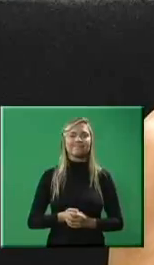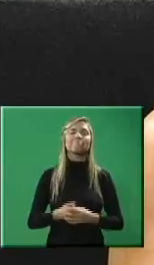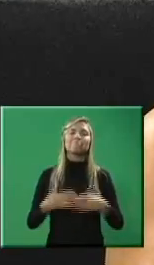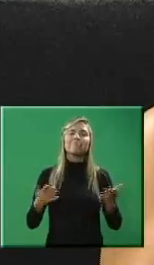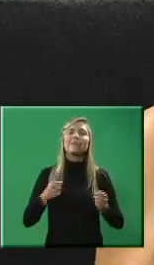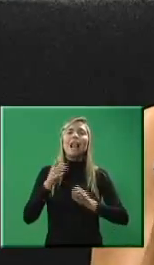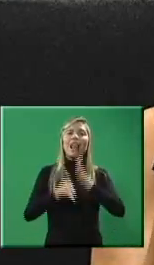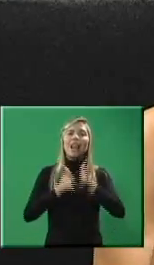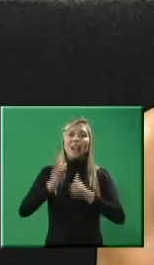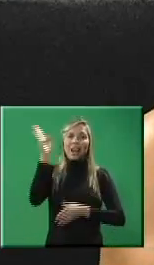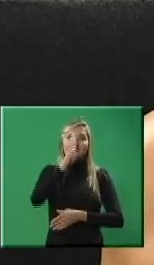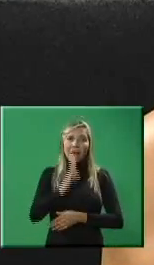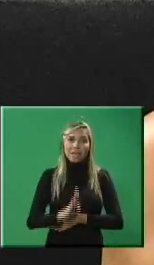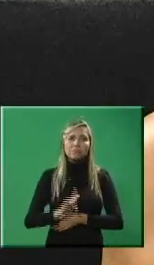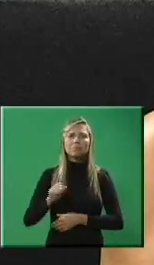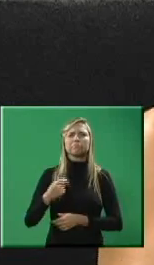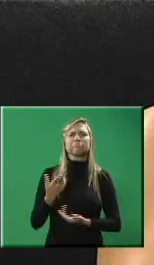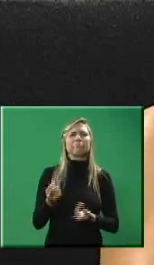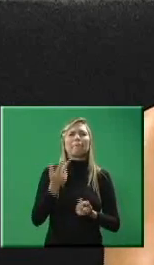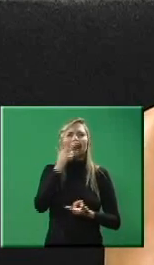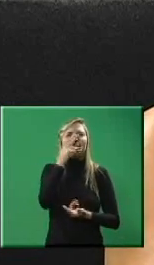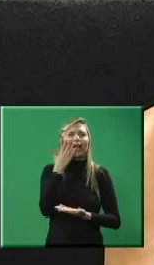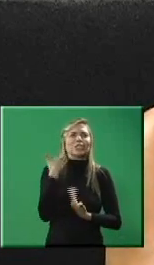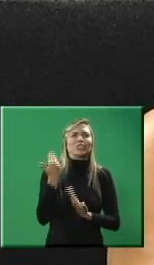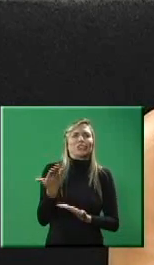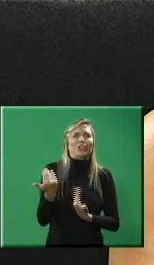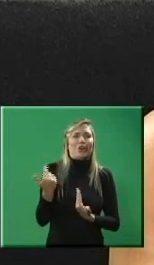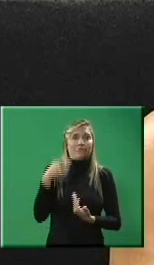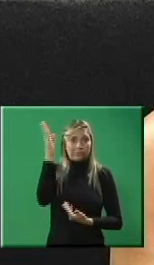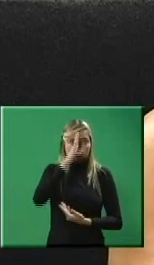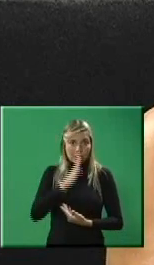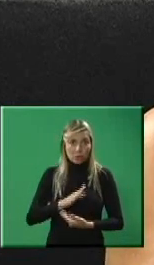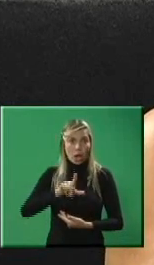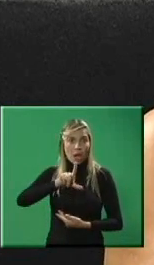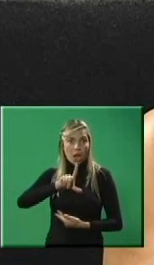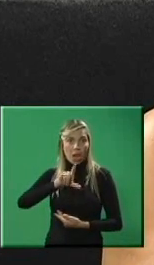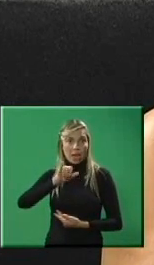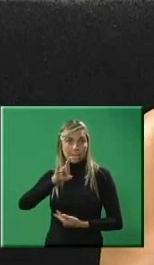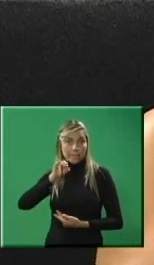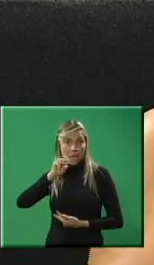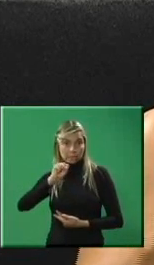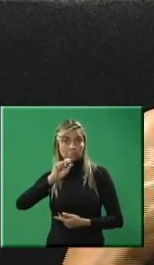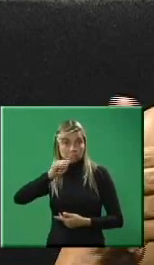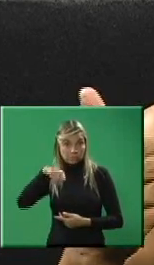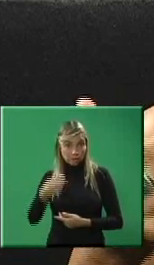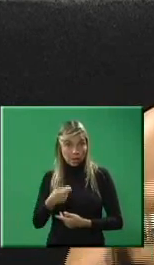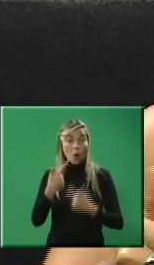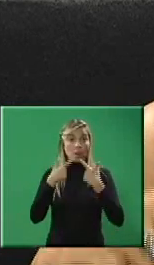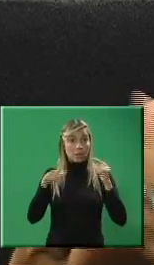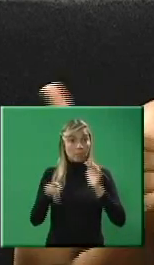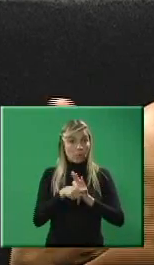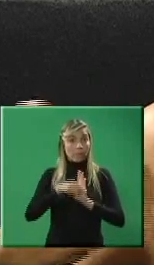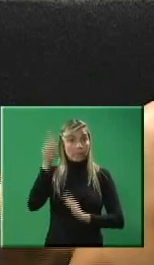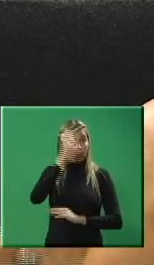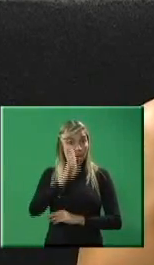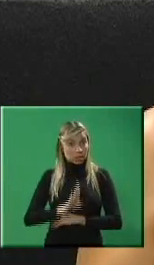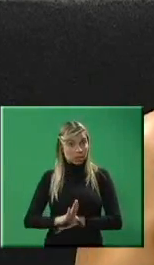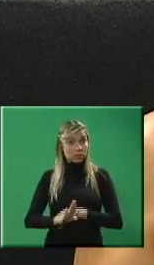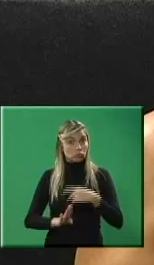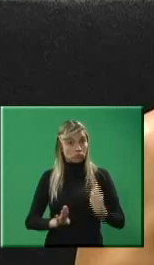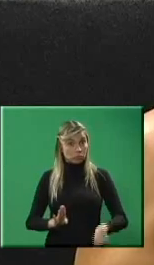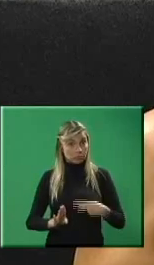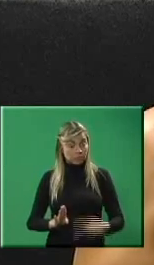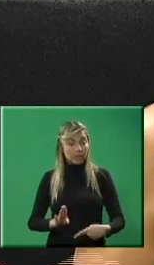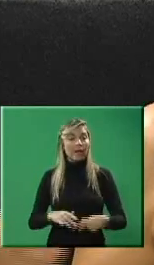A Libras no Brasil ela é muito jovem. Eu estou dizendo no Brasil porque a língua brasileira de sinais, como ela mesma diz, ela é uma língua usada no